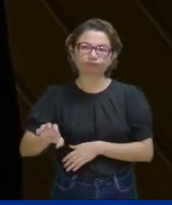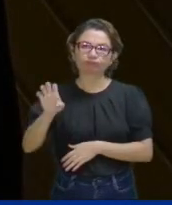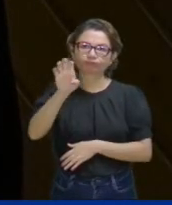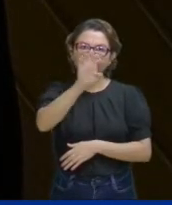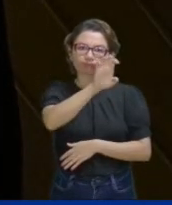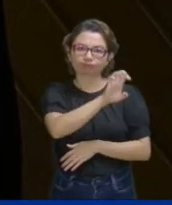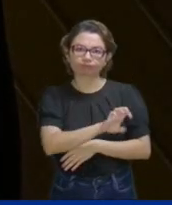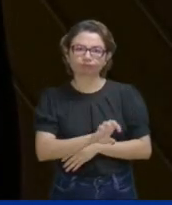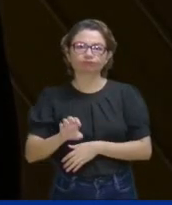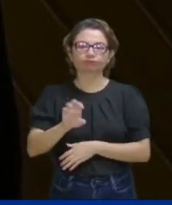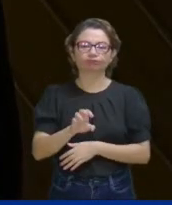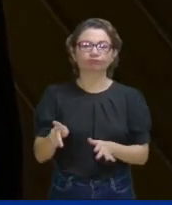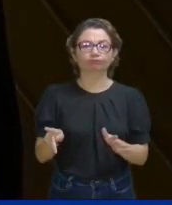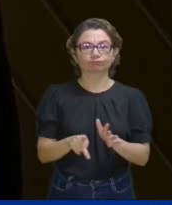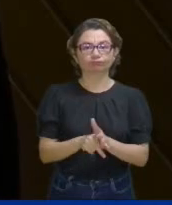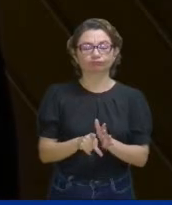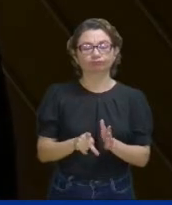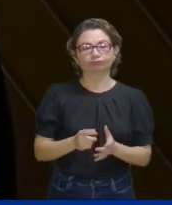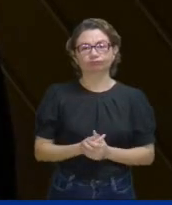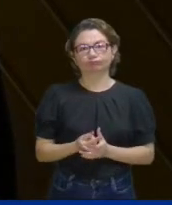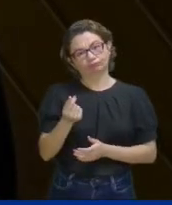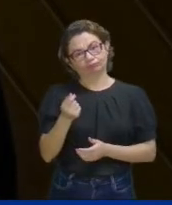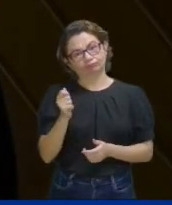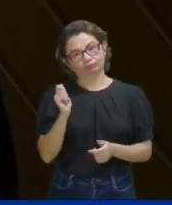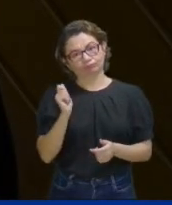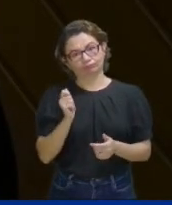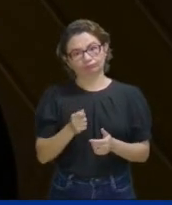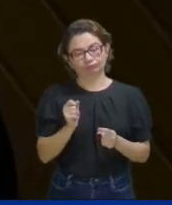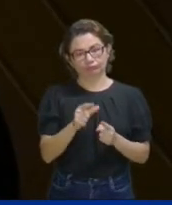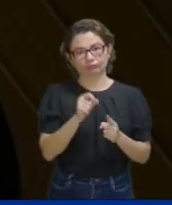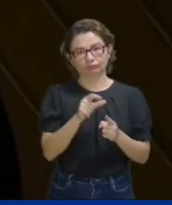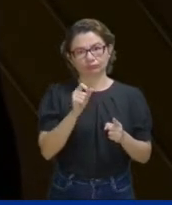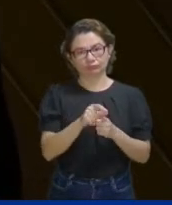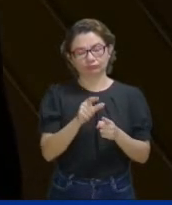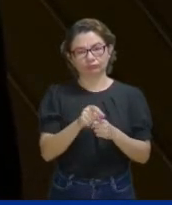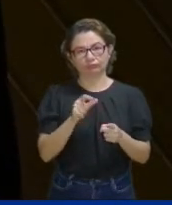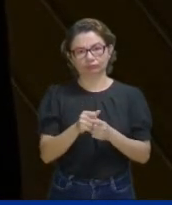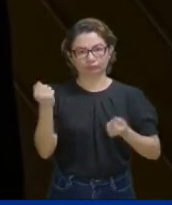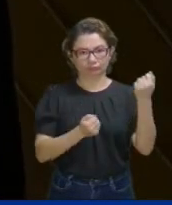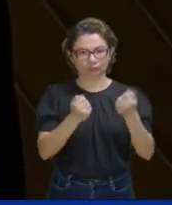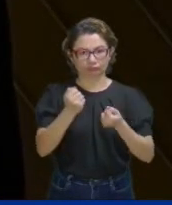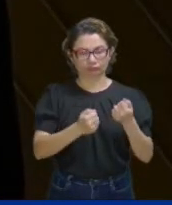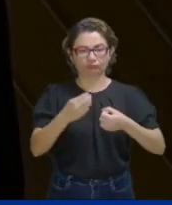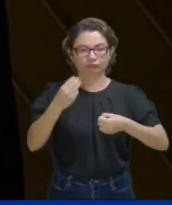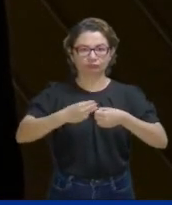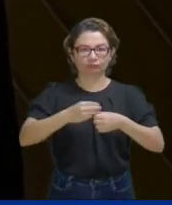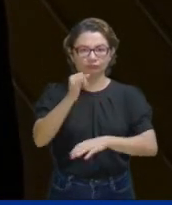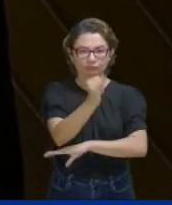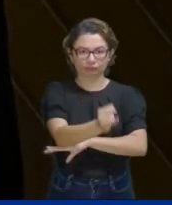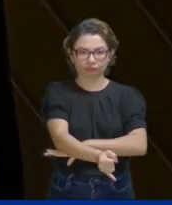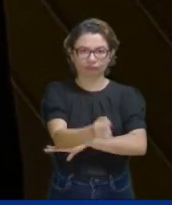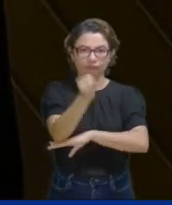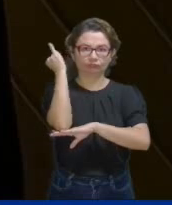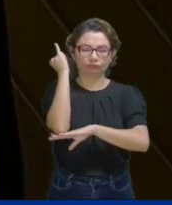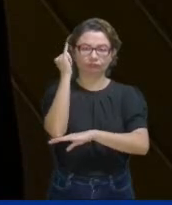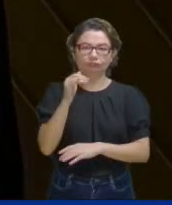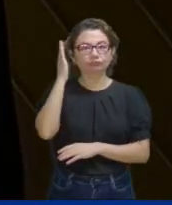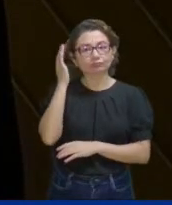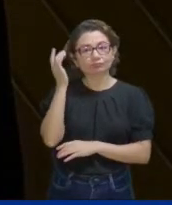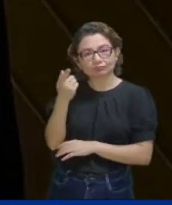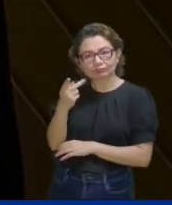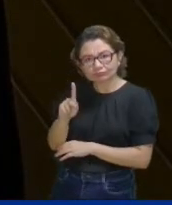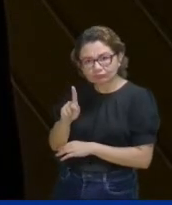que influenciam o preço da locação de veículos no município de Itaubal, circunstância que, em seu